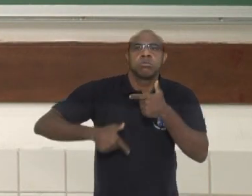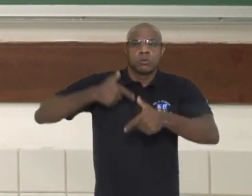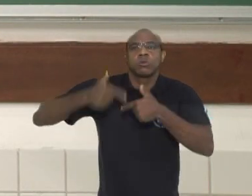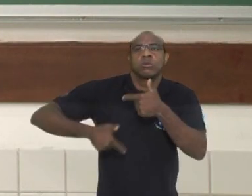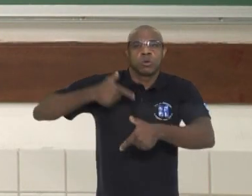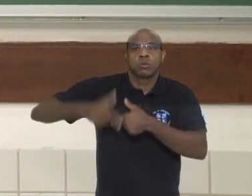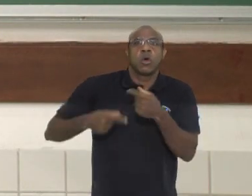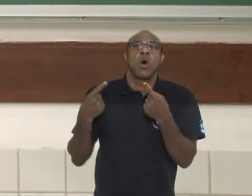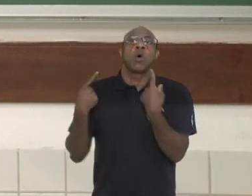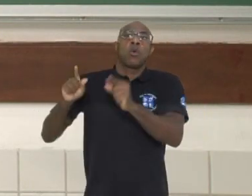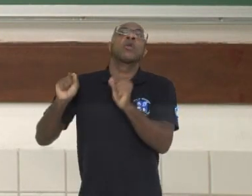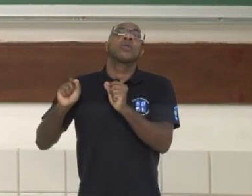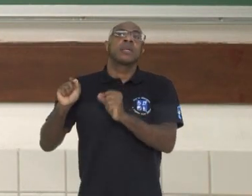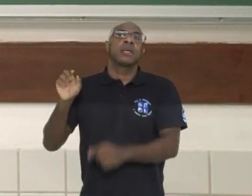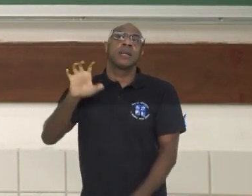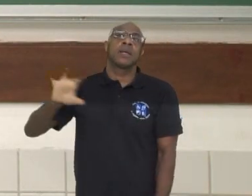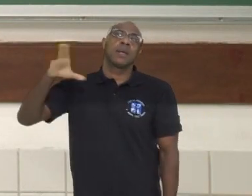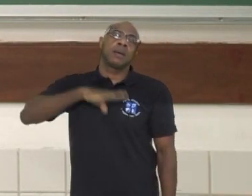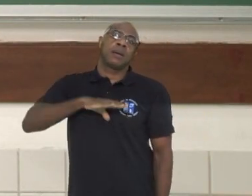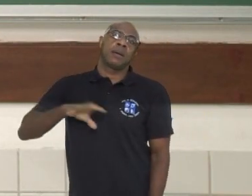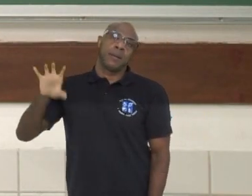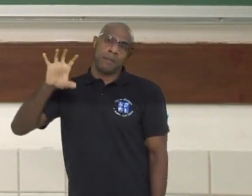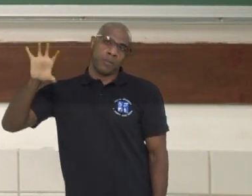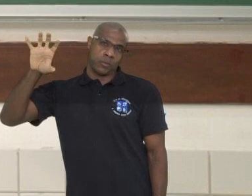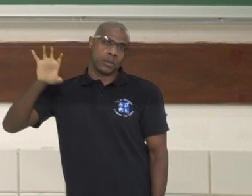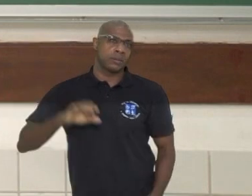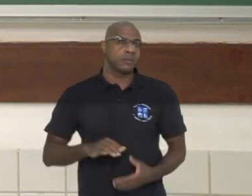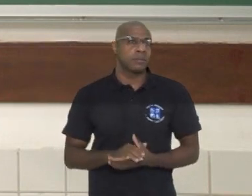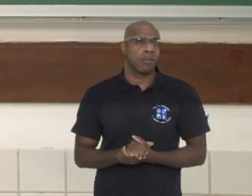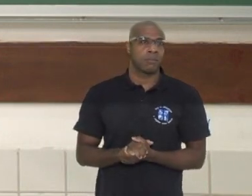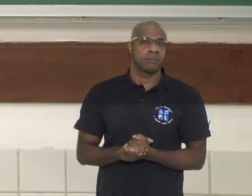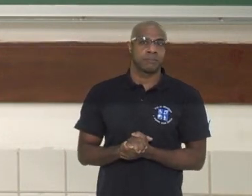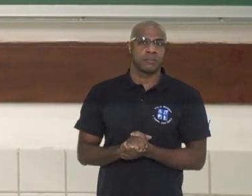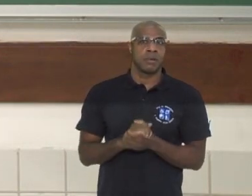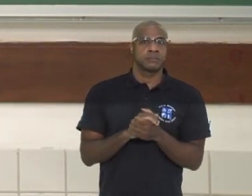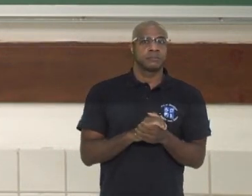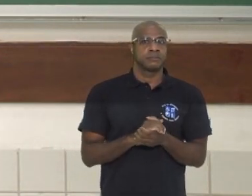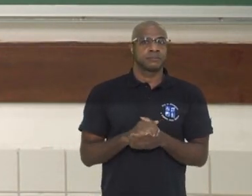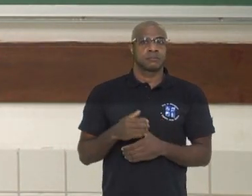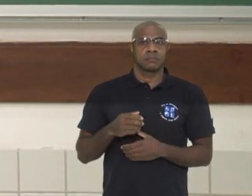brasileiro. Tranquilo? Vamos em frente?